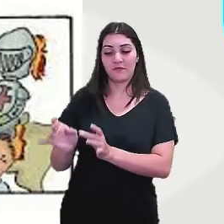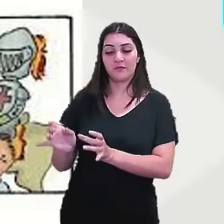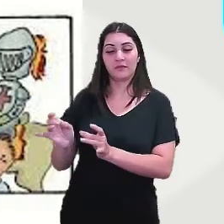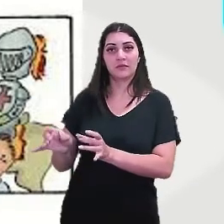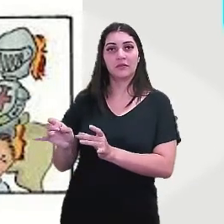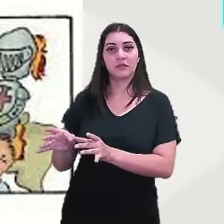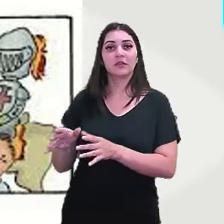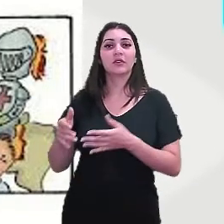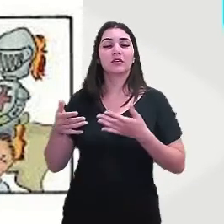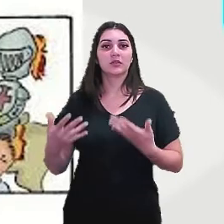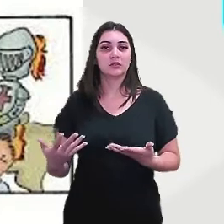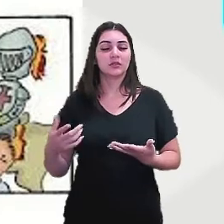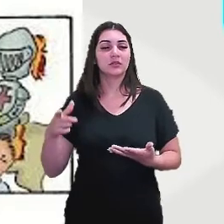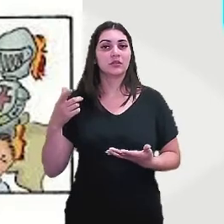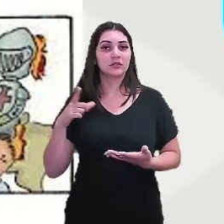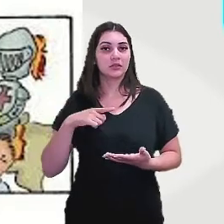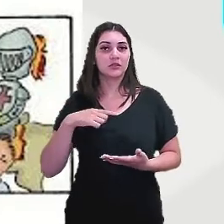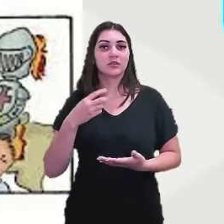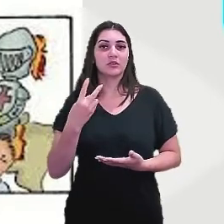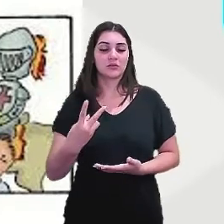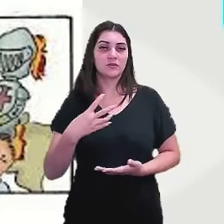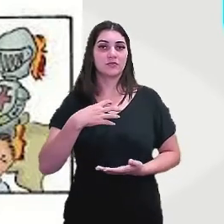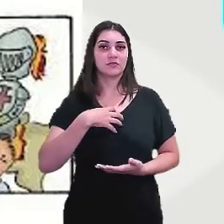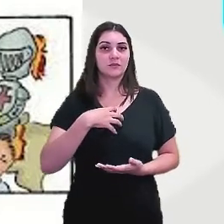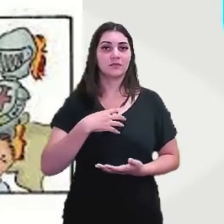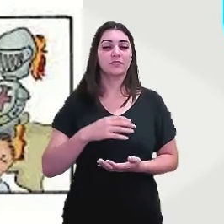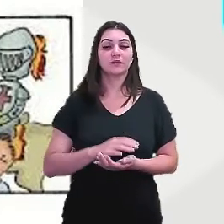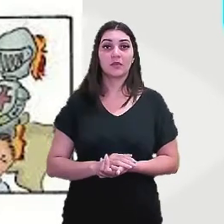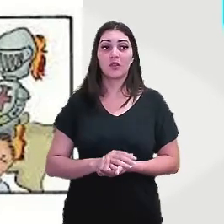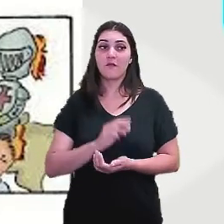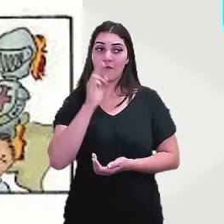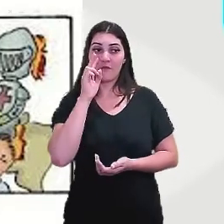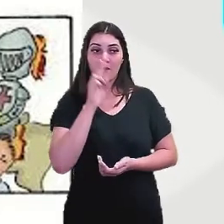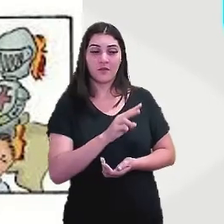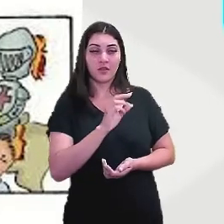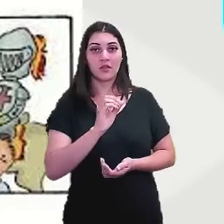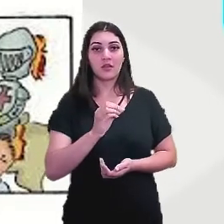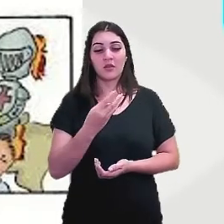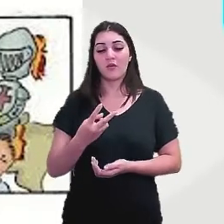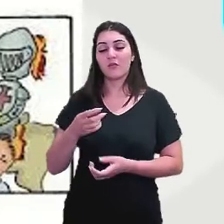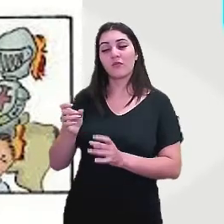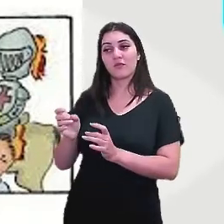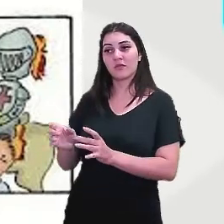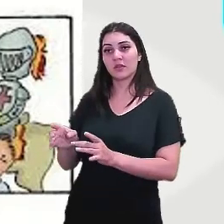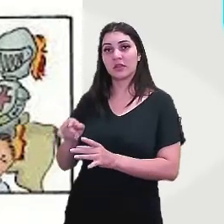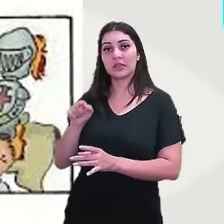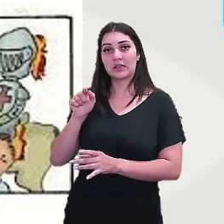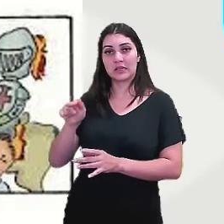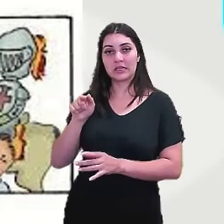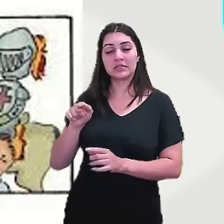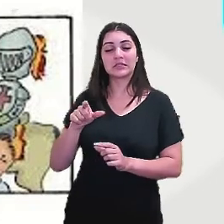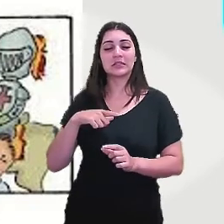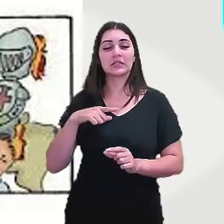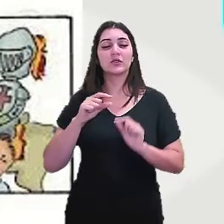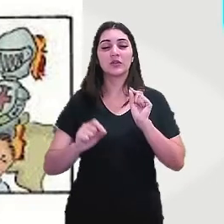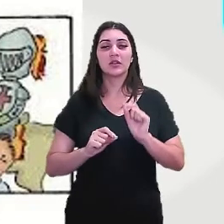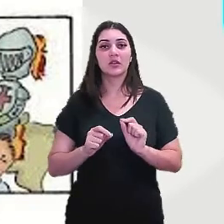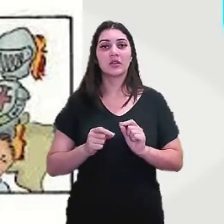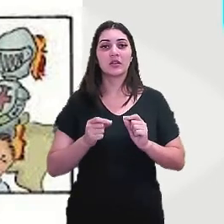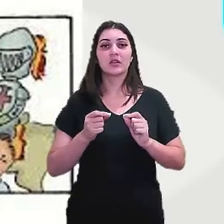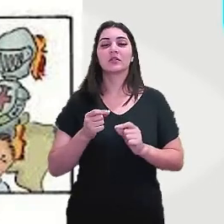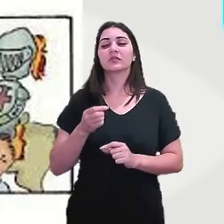sol. Porque essa palavra tem dois sentidos. Ela pode ser o verbo, né? O